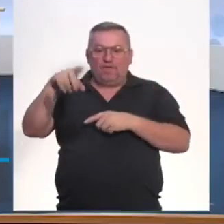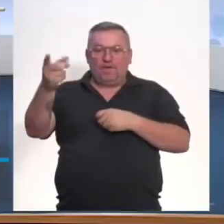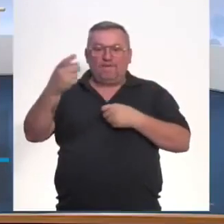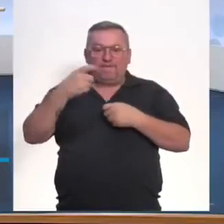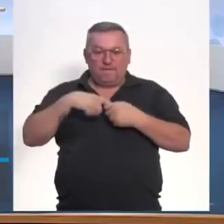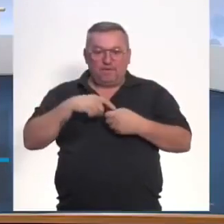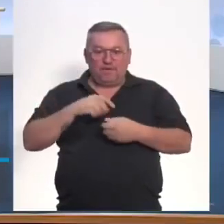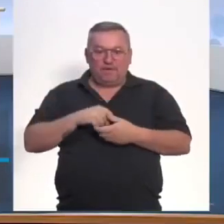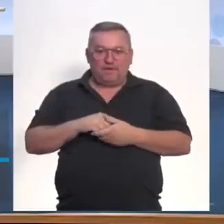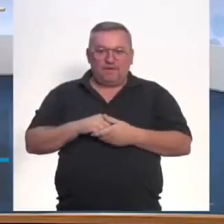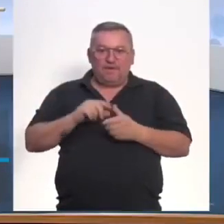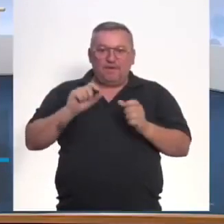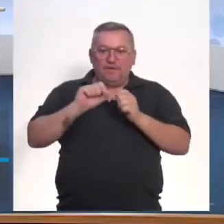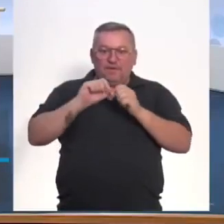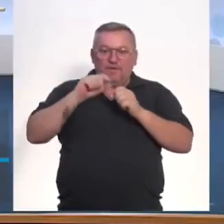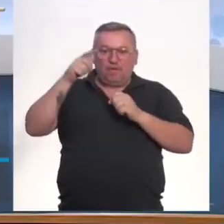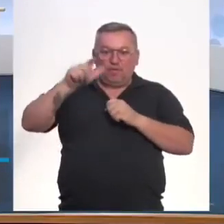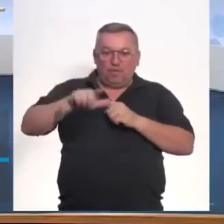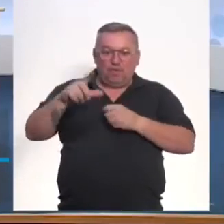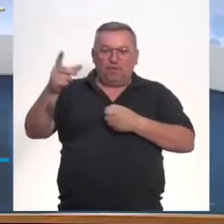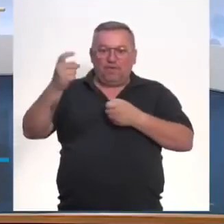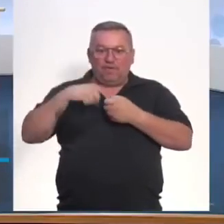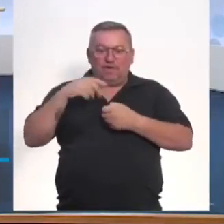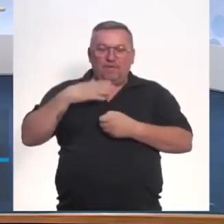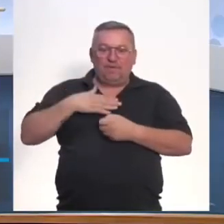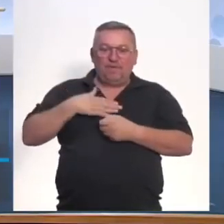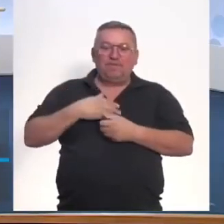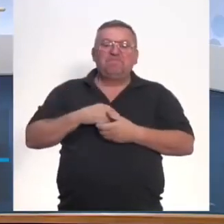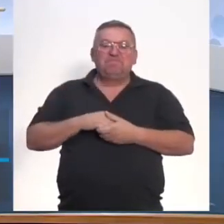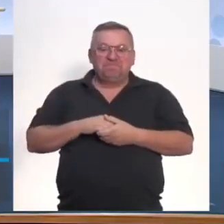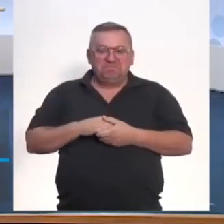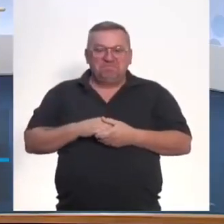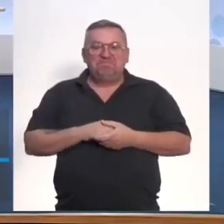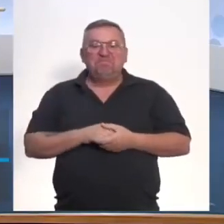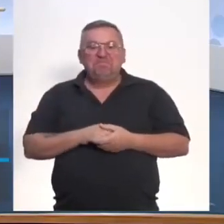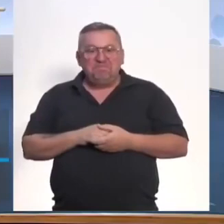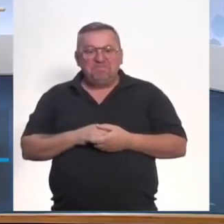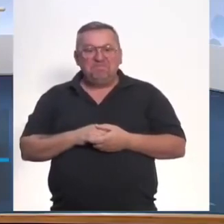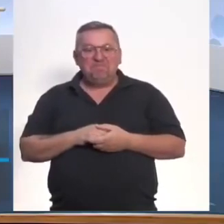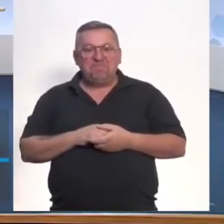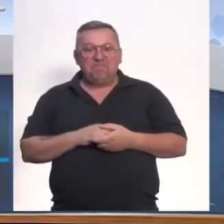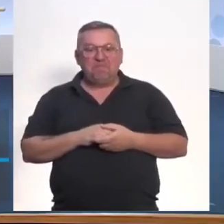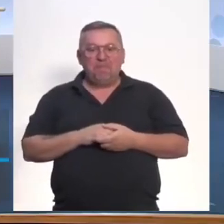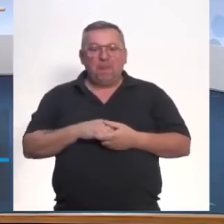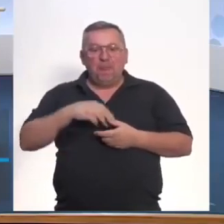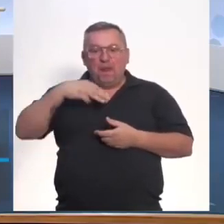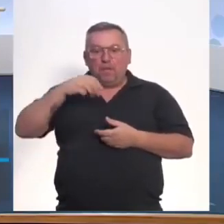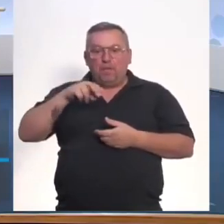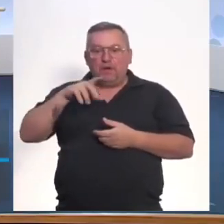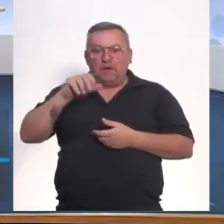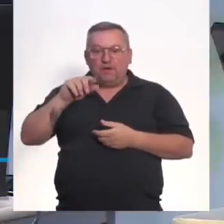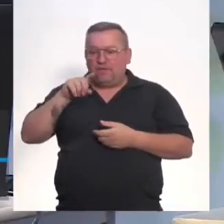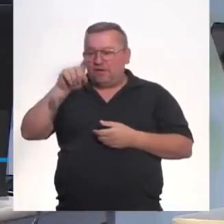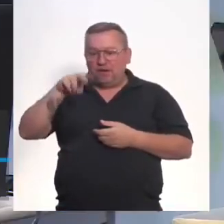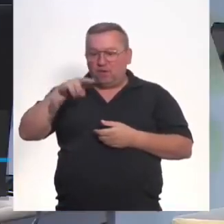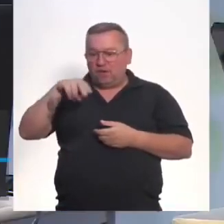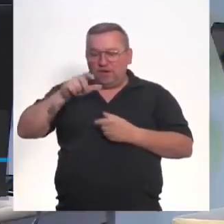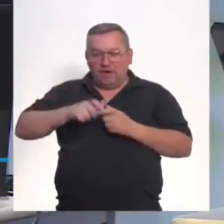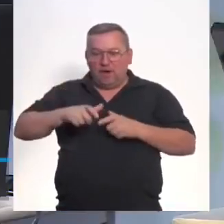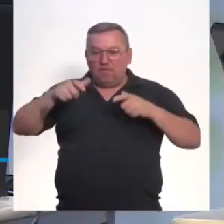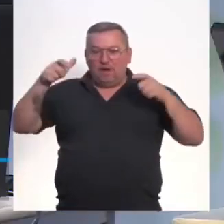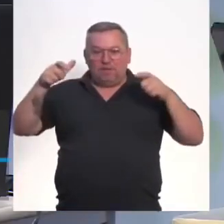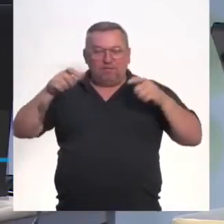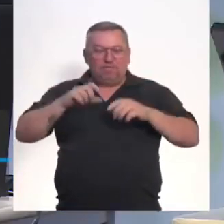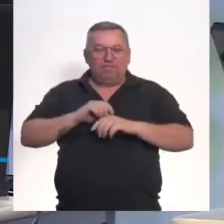volta. Tudo que você fizer pro outro vai voltar pra você. Nossa. Aí o Murilo, você nunca será o maioral,